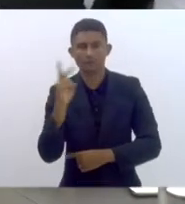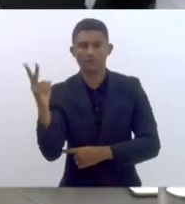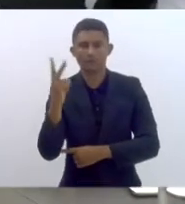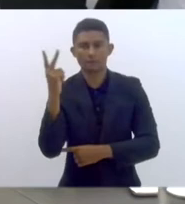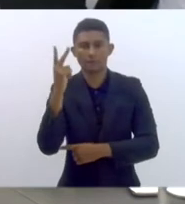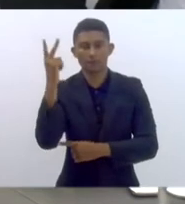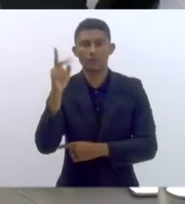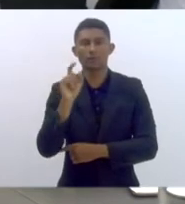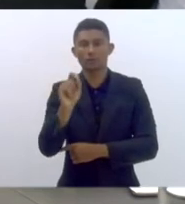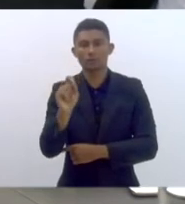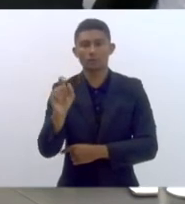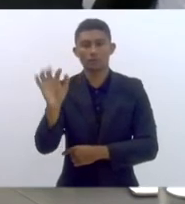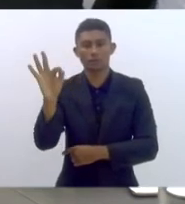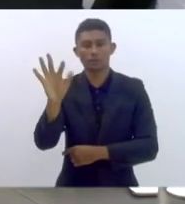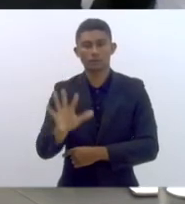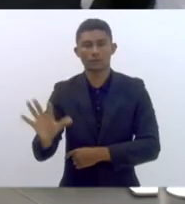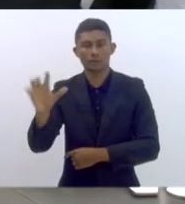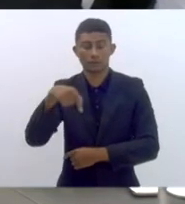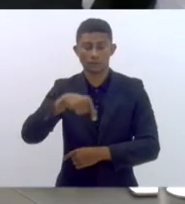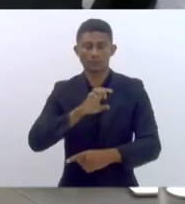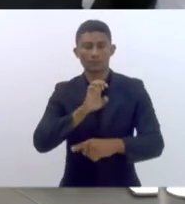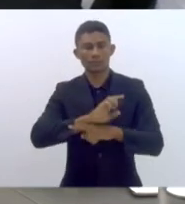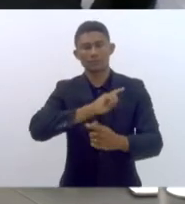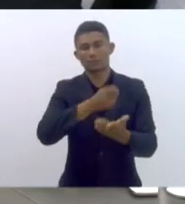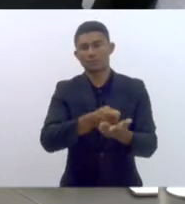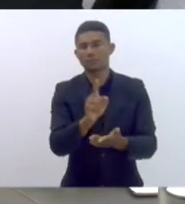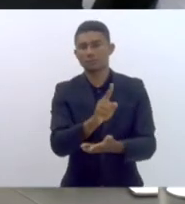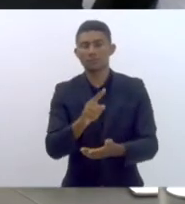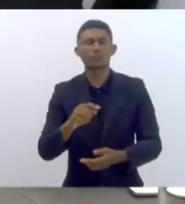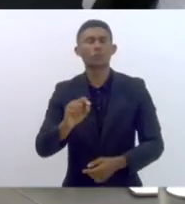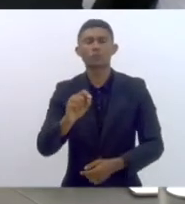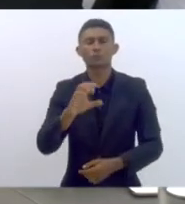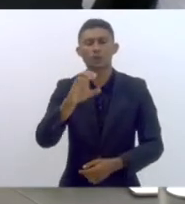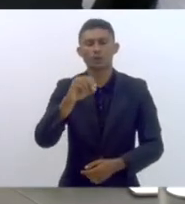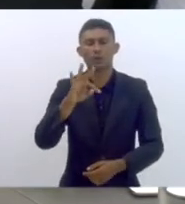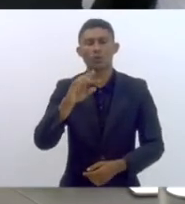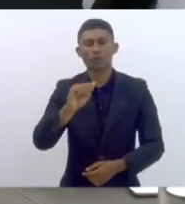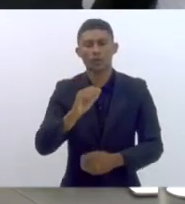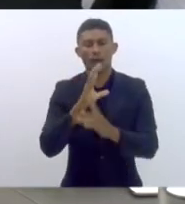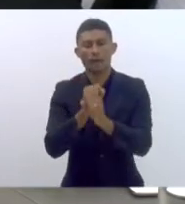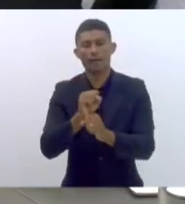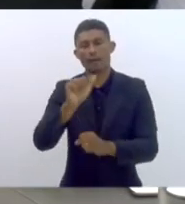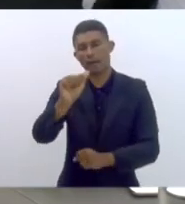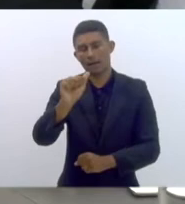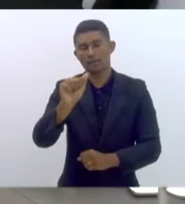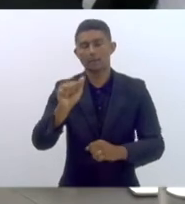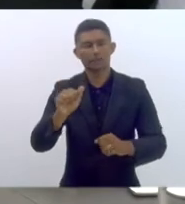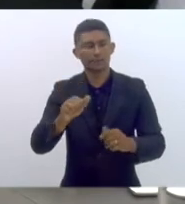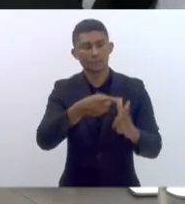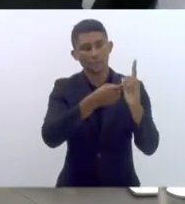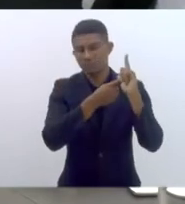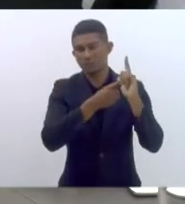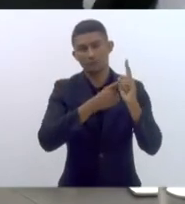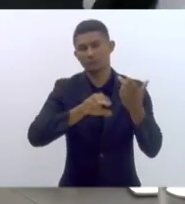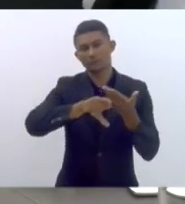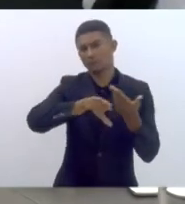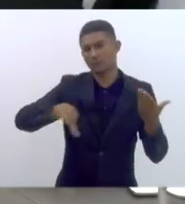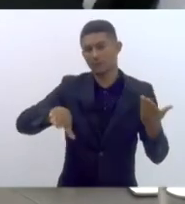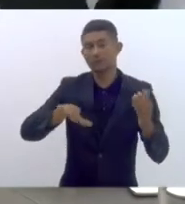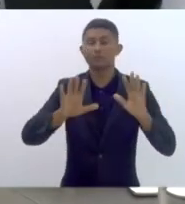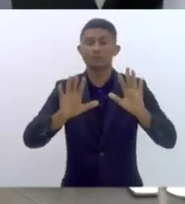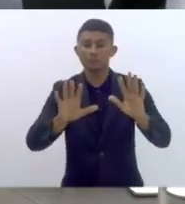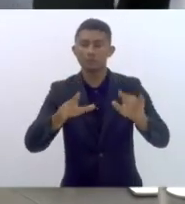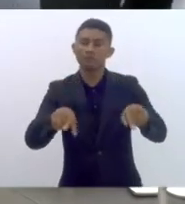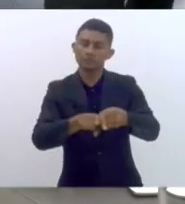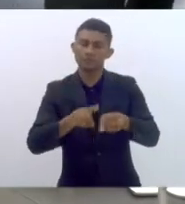foi honrado pela União, que o Estado não pagou. A conta A, ela não faz parte da dívida pública consolidada, mas foi autorizada a